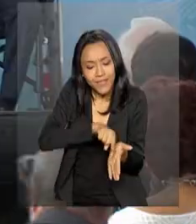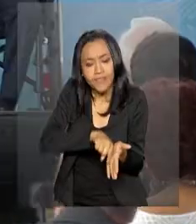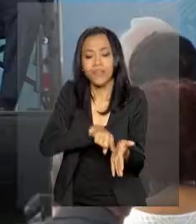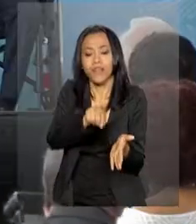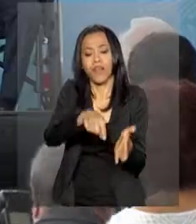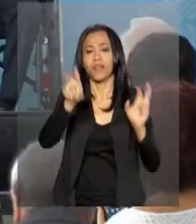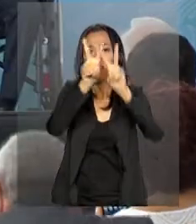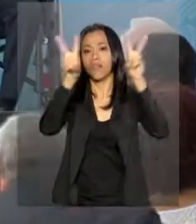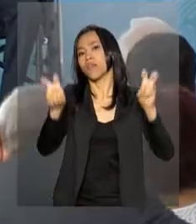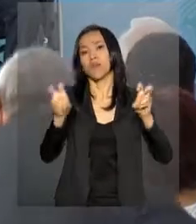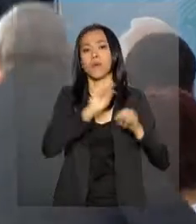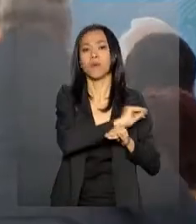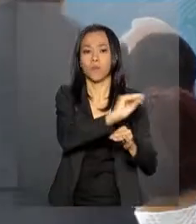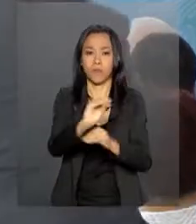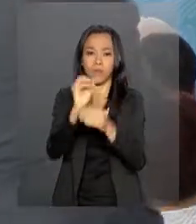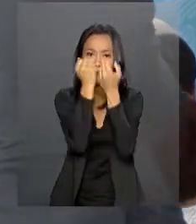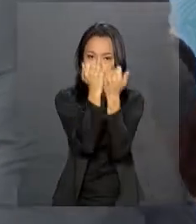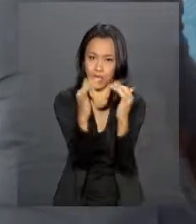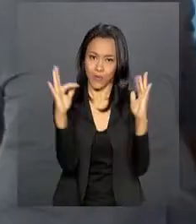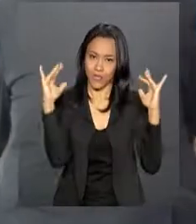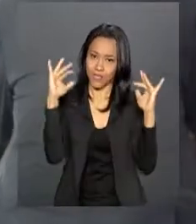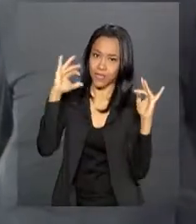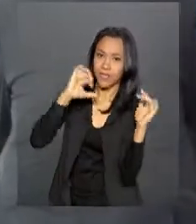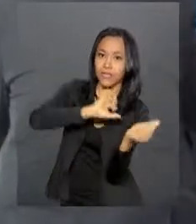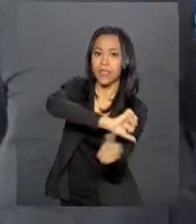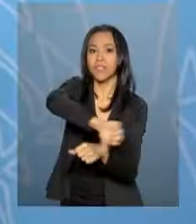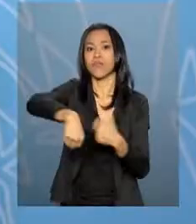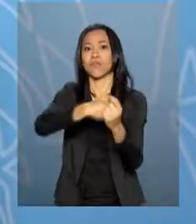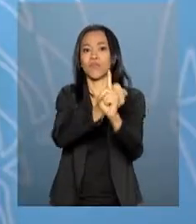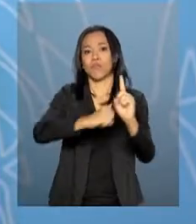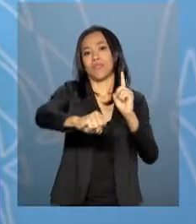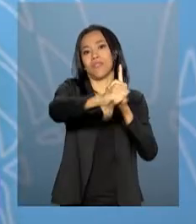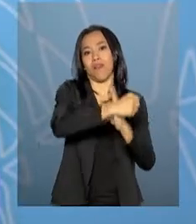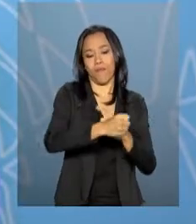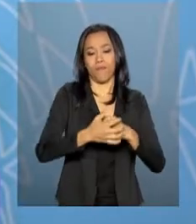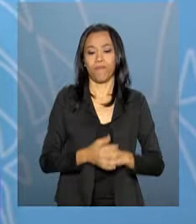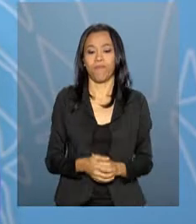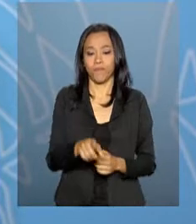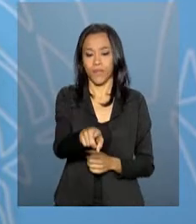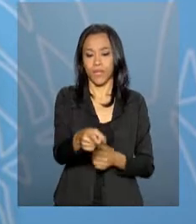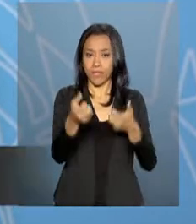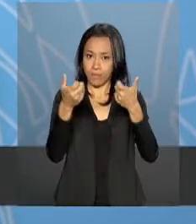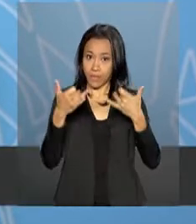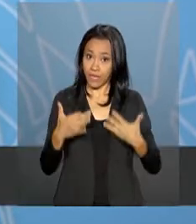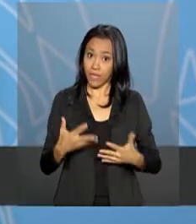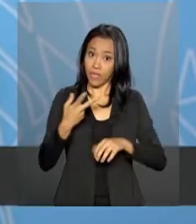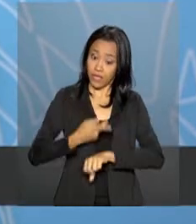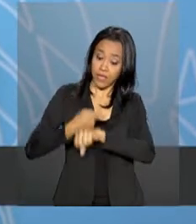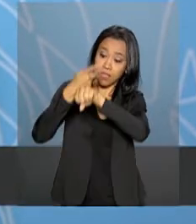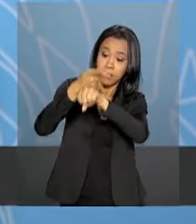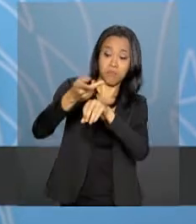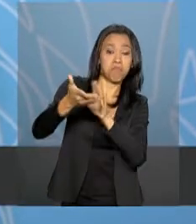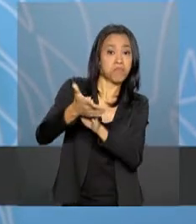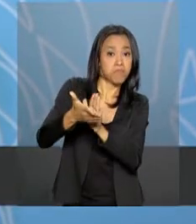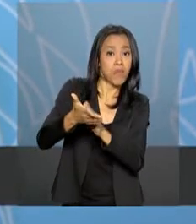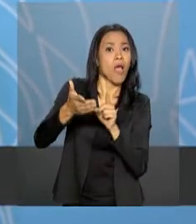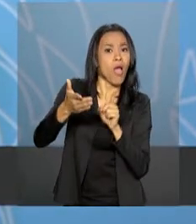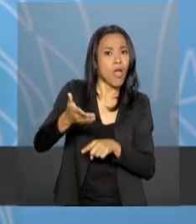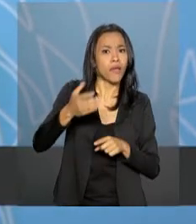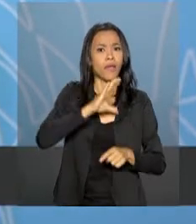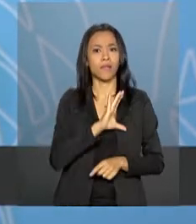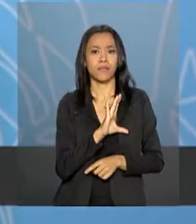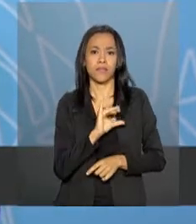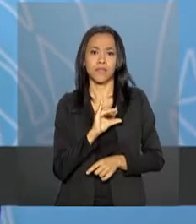conservação da natureza e transformação social. Esse prêmio aqui hoje é um coroamento de que a ciência